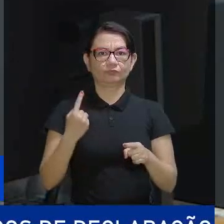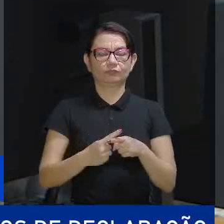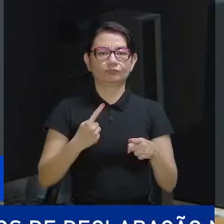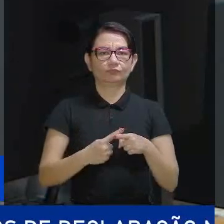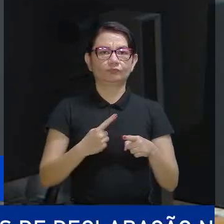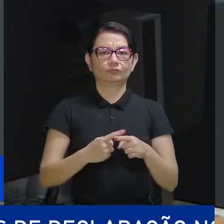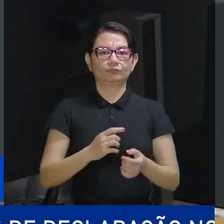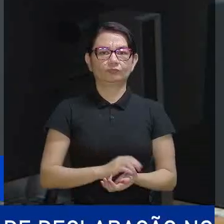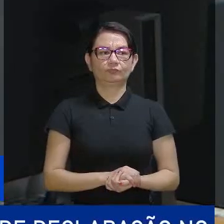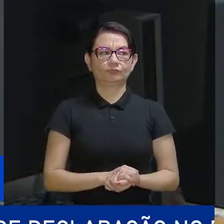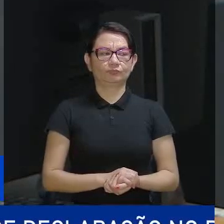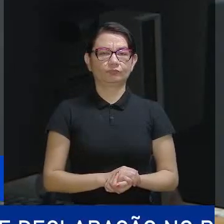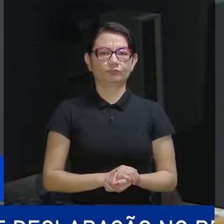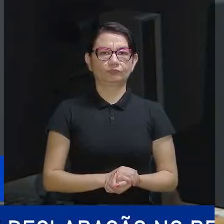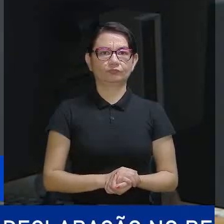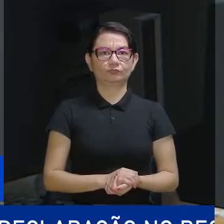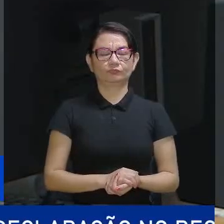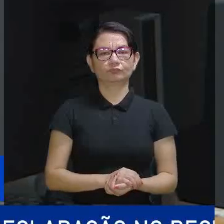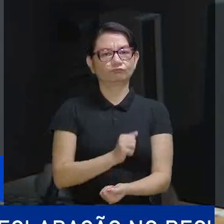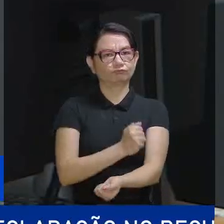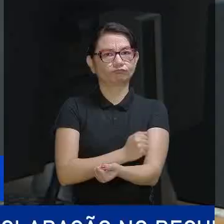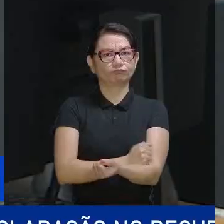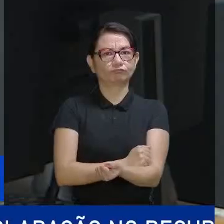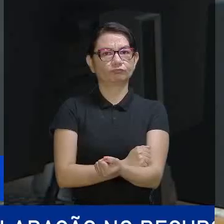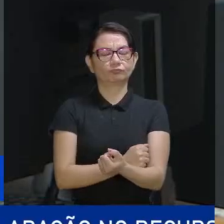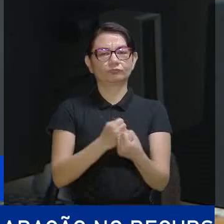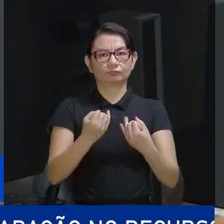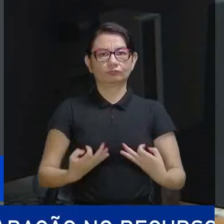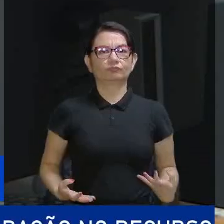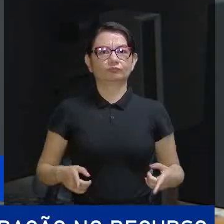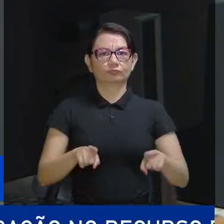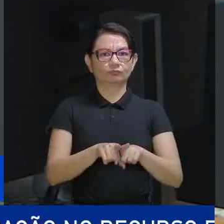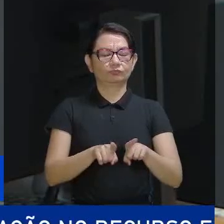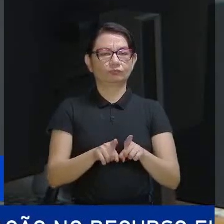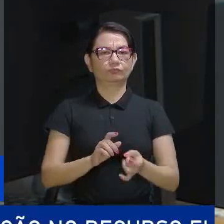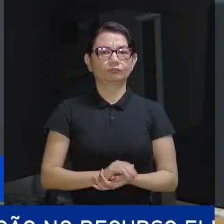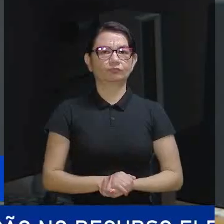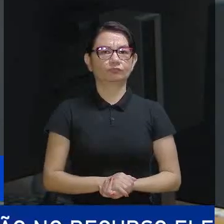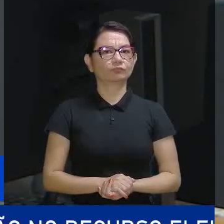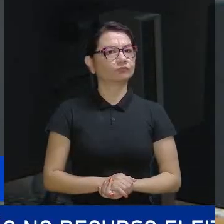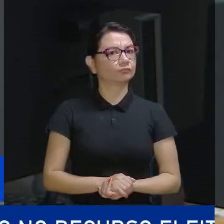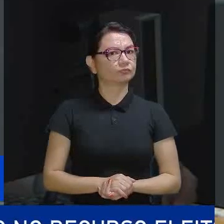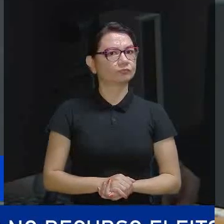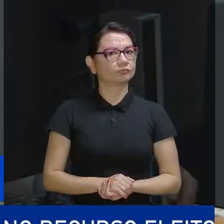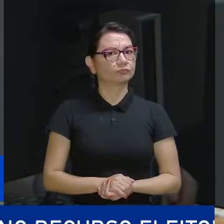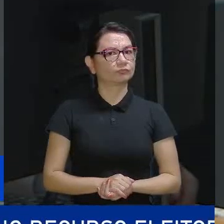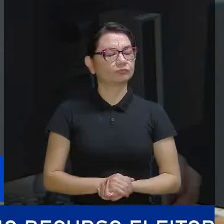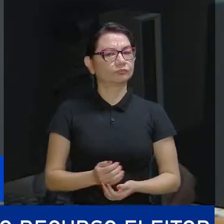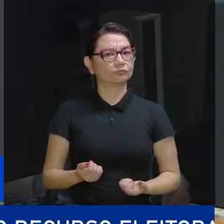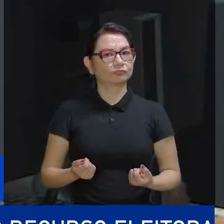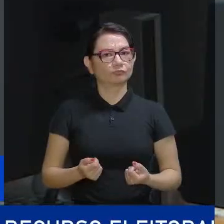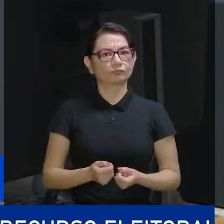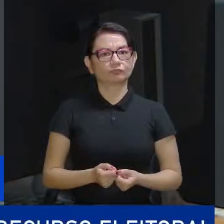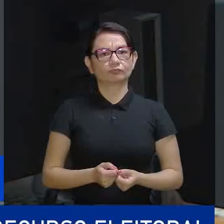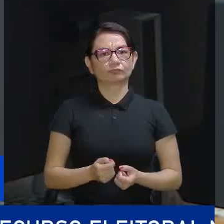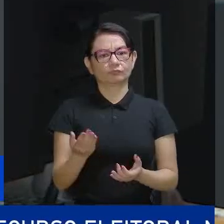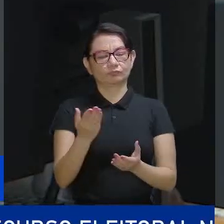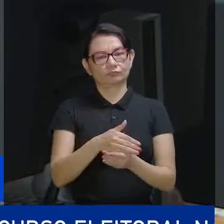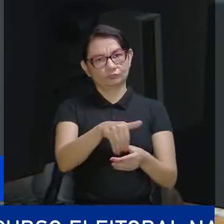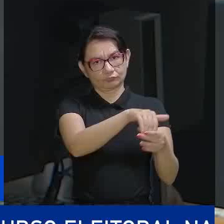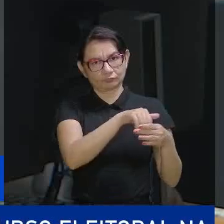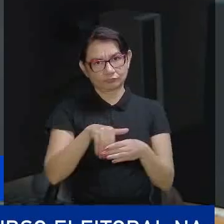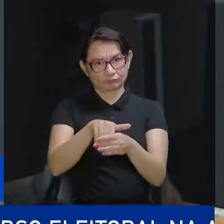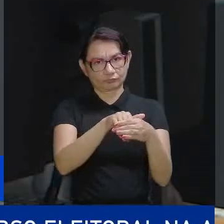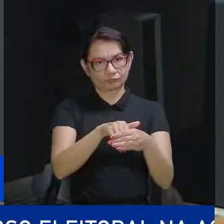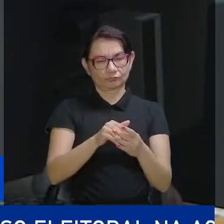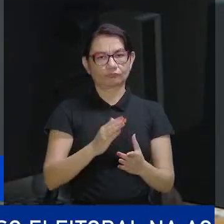juiz Galiano Sei. Ele é branco, de cabelos castanhos escuros, curtos penteados para trás, curtíssimo atrás. Usa óculos de armação escuro, olhos